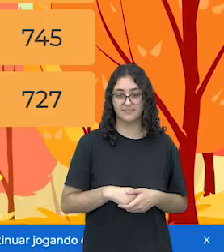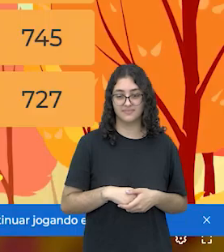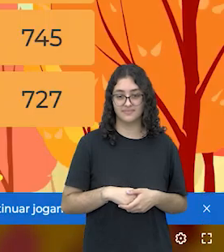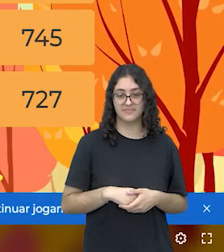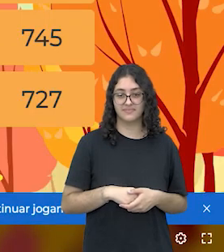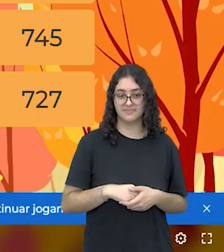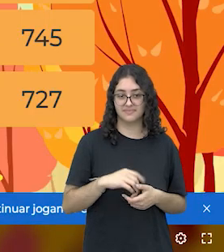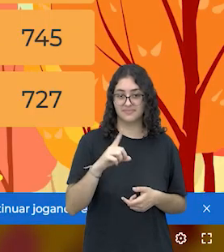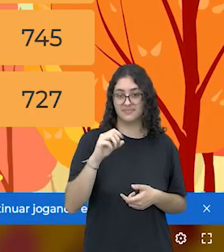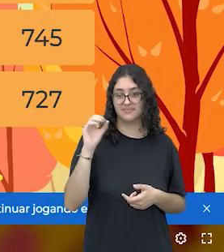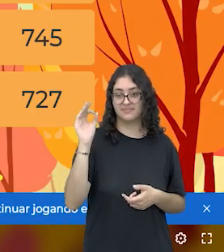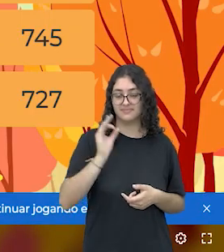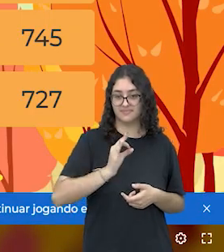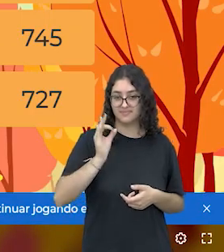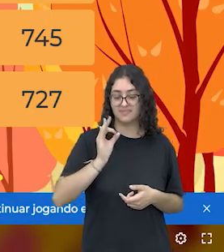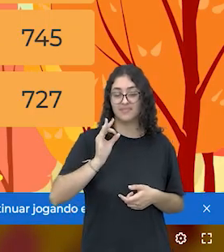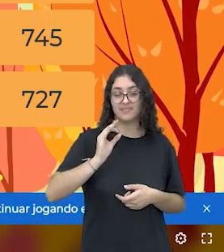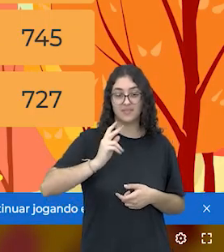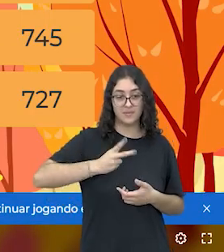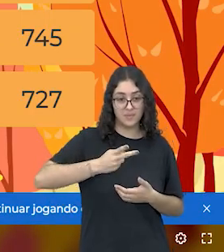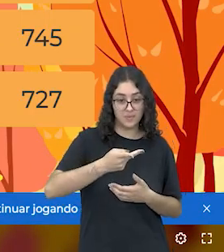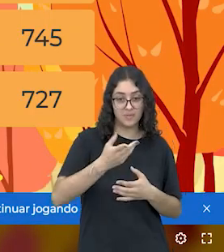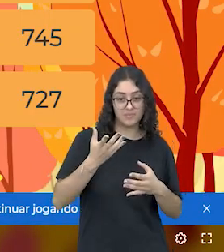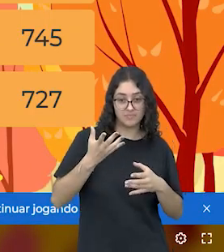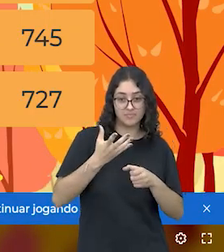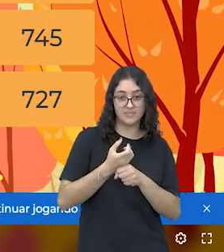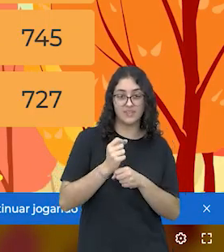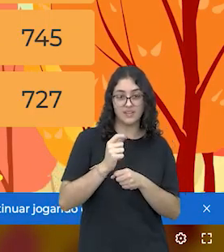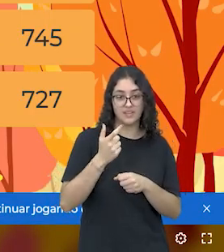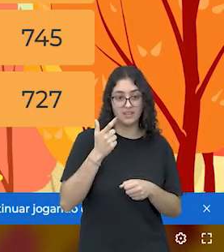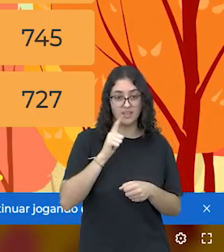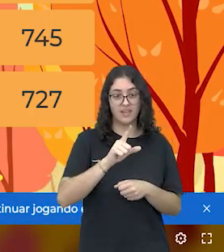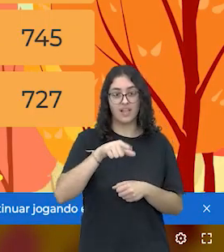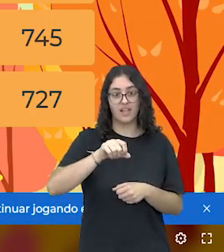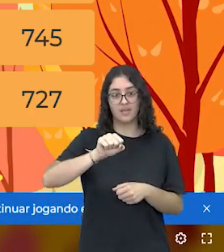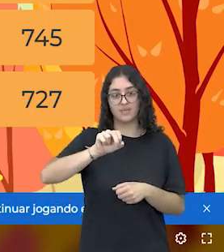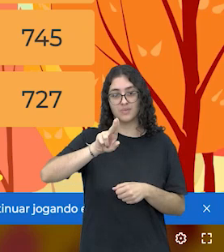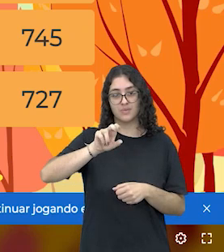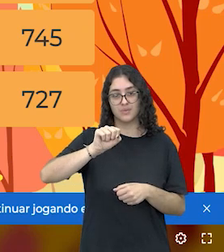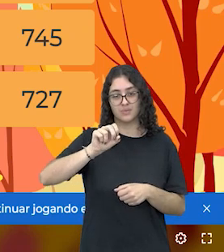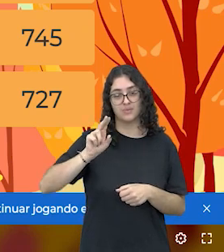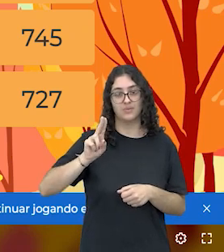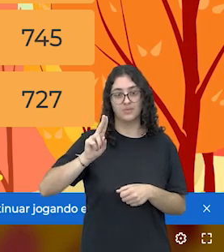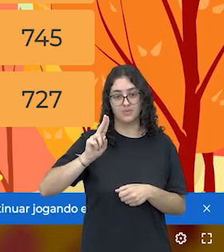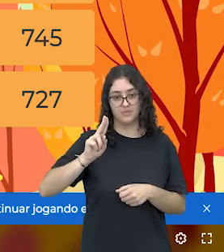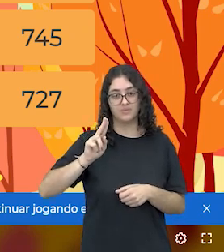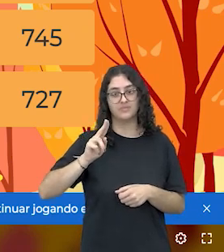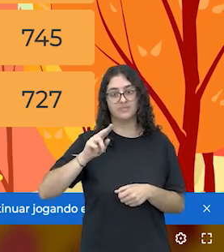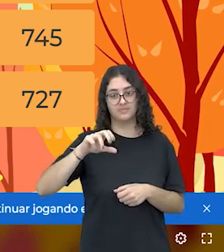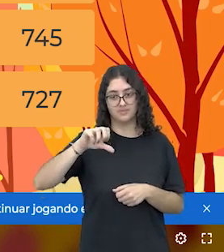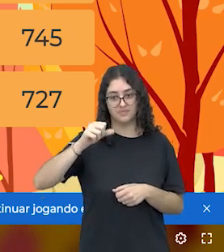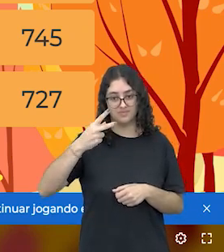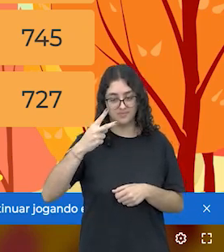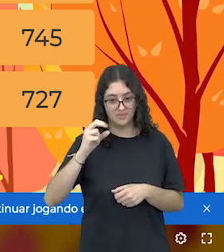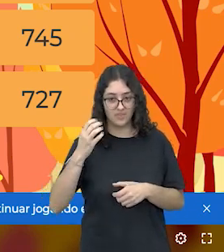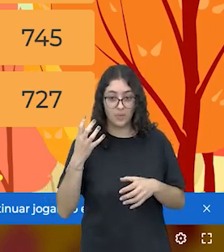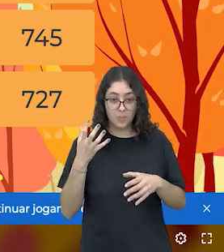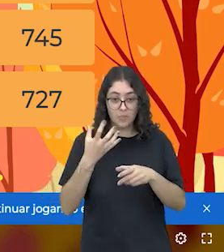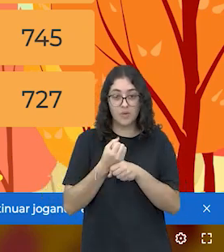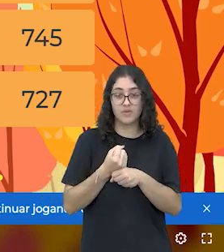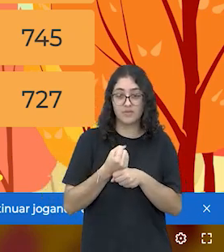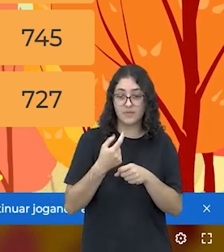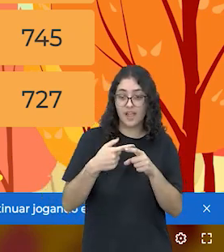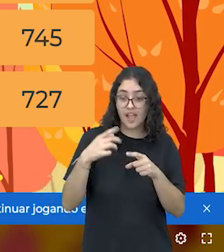os 10%. Aí avança, pontuações. Quem ganhou foi a Sussu. Ganhou 920 pontos. É porque